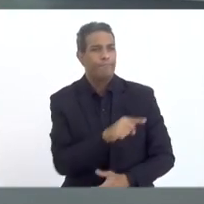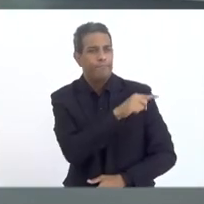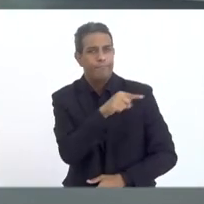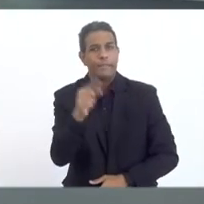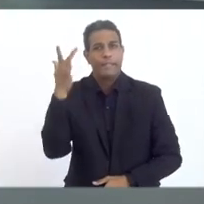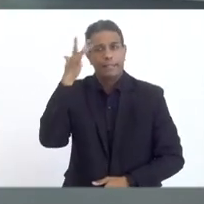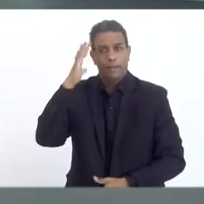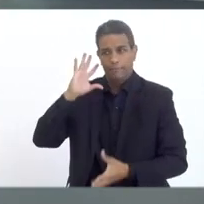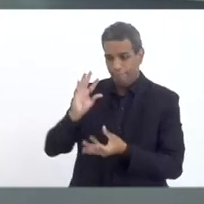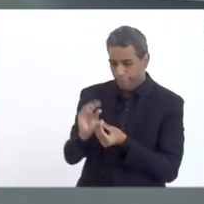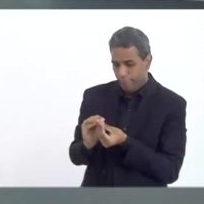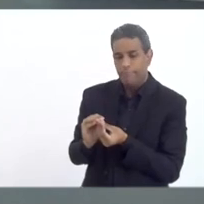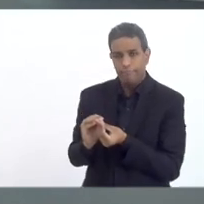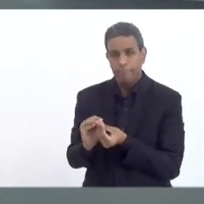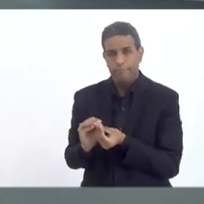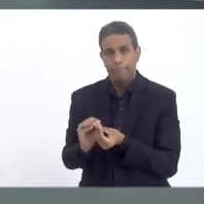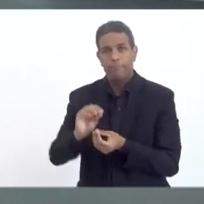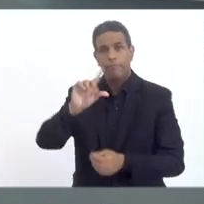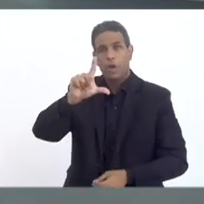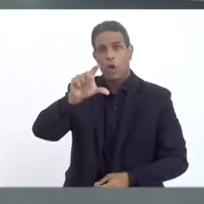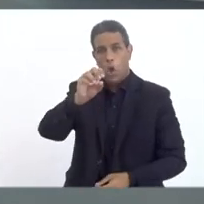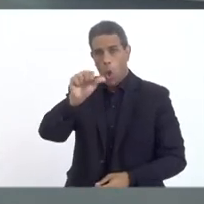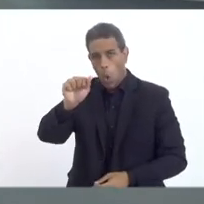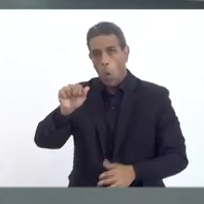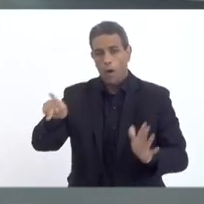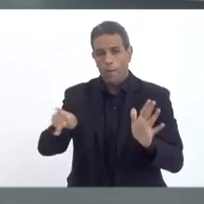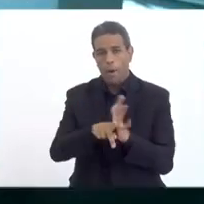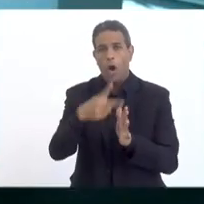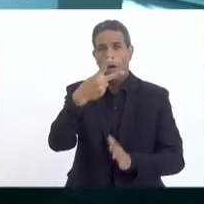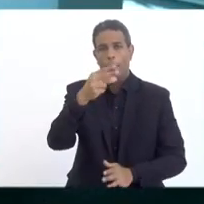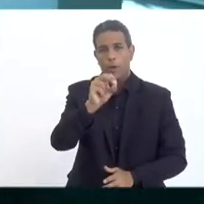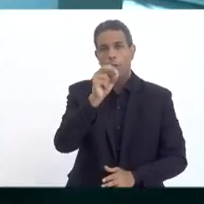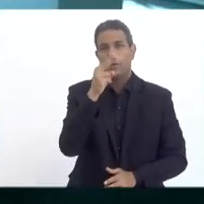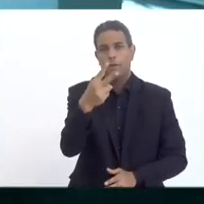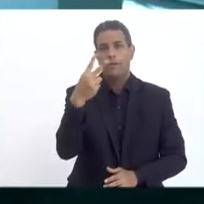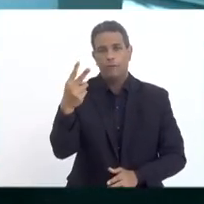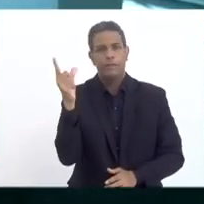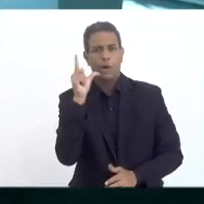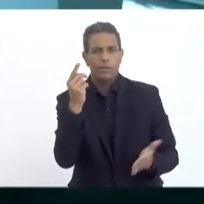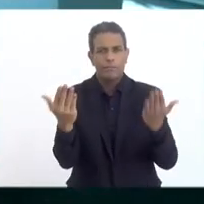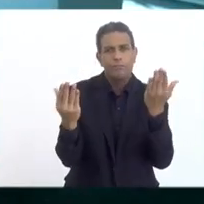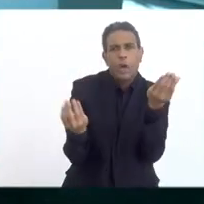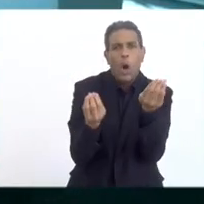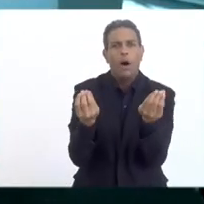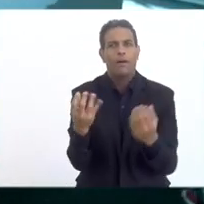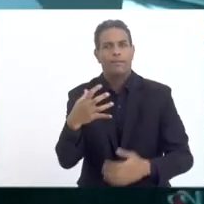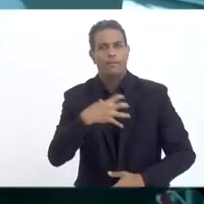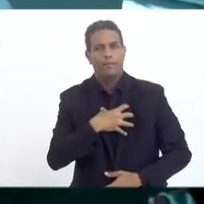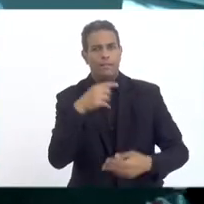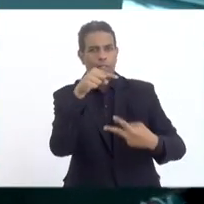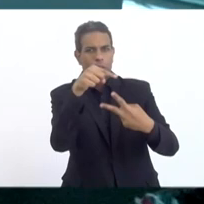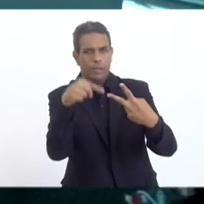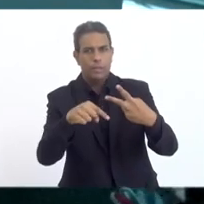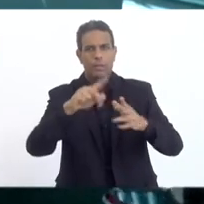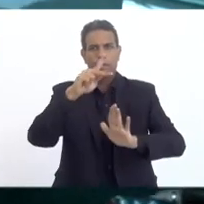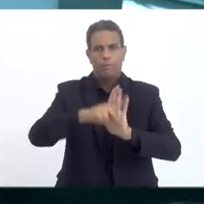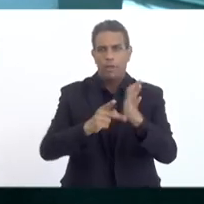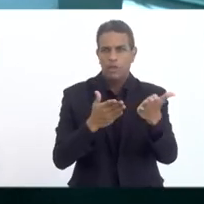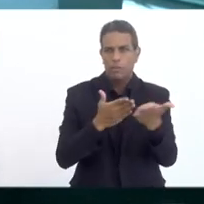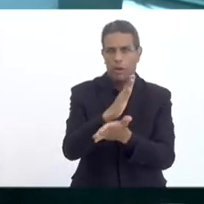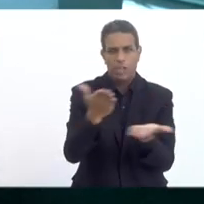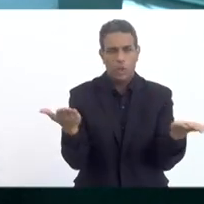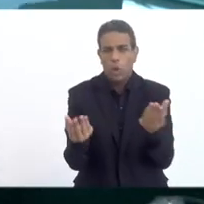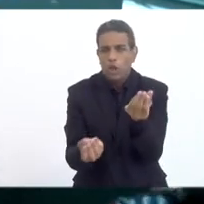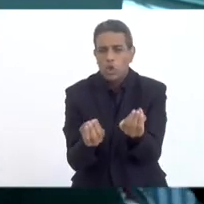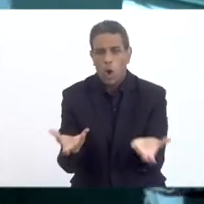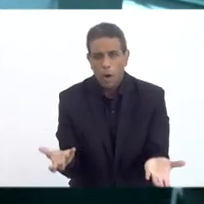considerando as despesas previstas para a LOA de 2022, se fizéssemos a aprovação dos dois projetos de lei do modo como estão